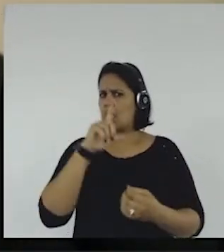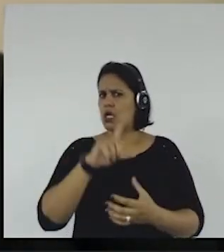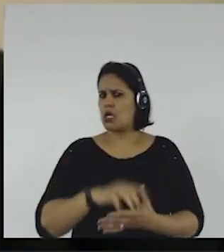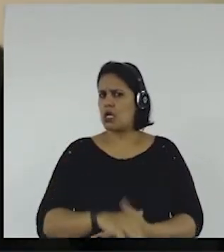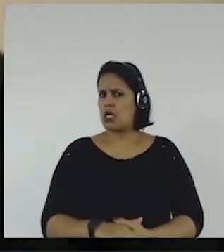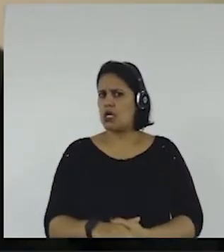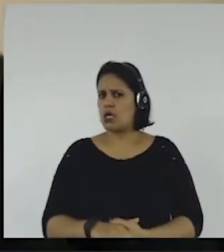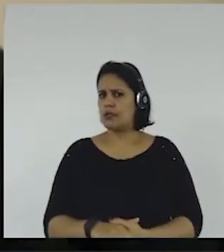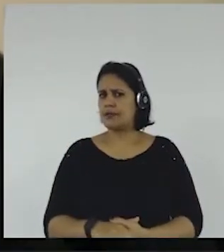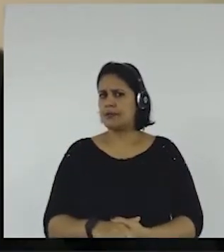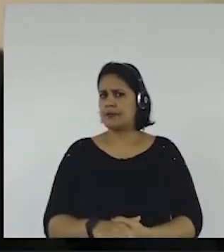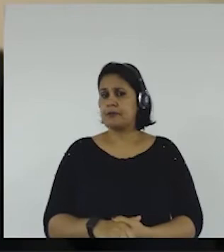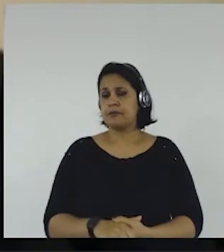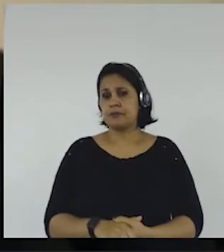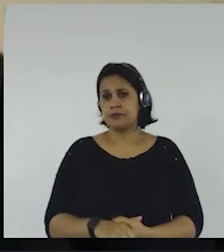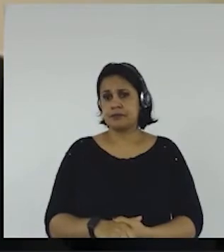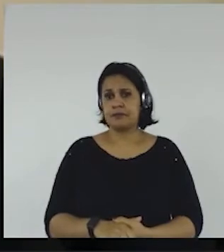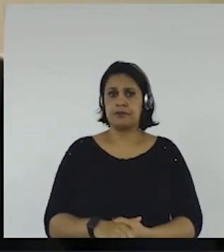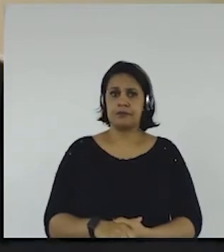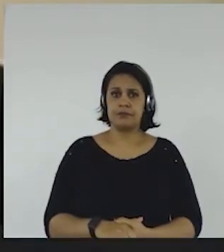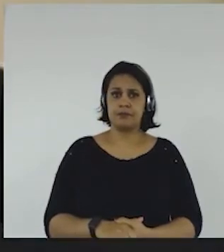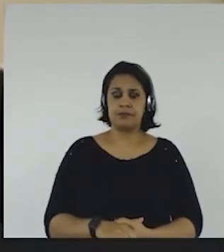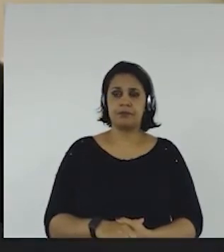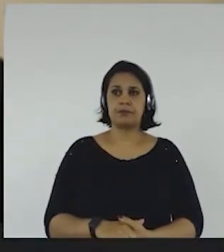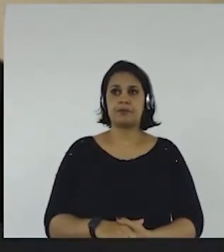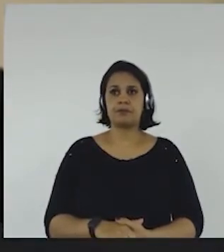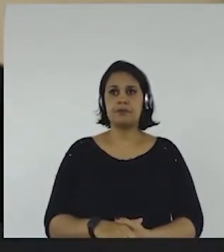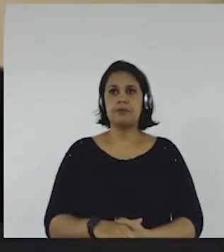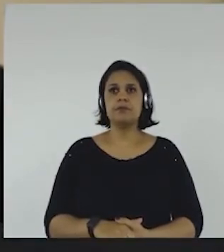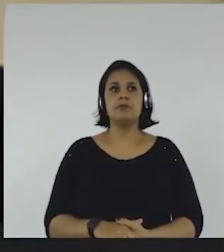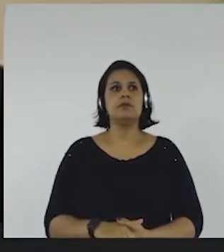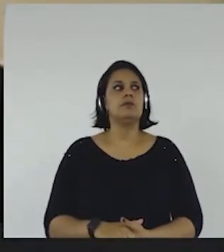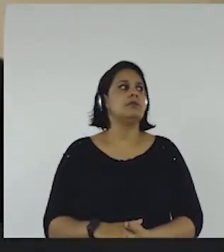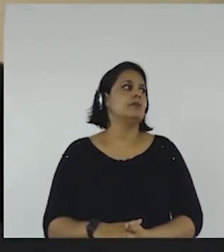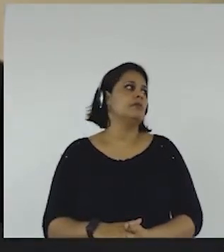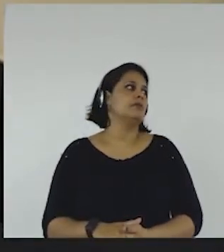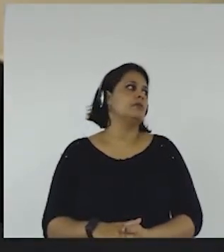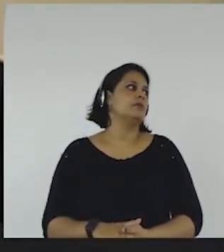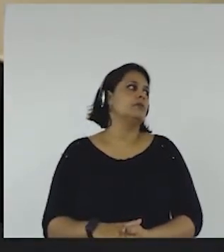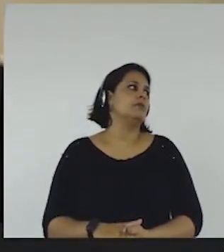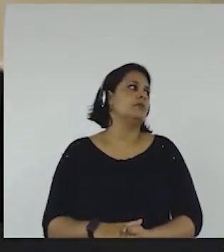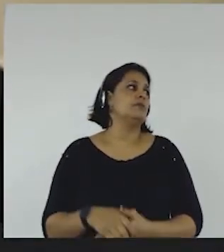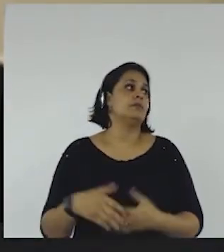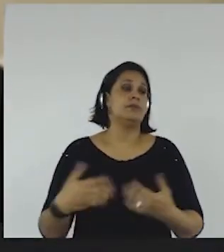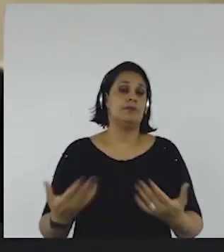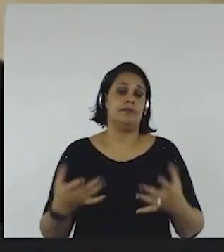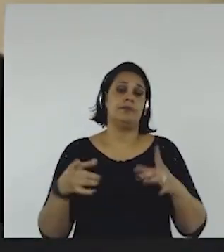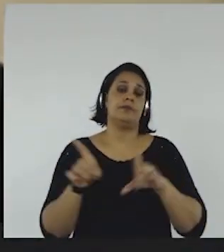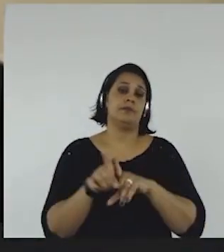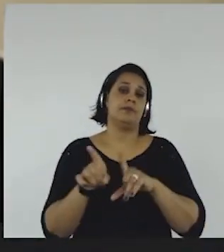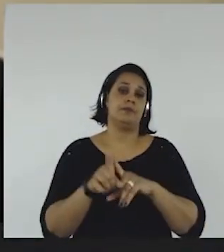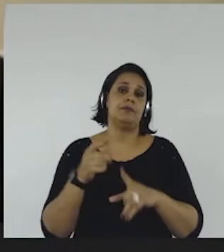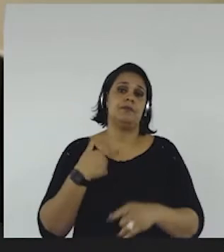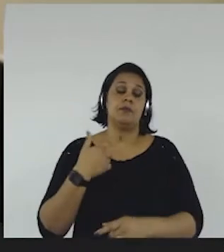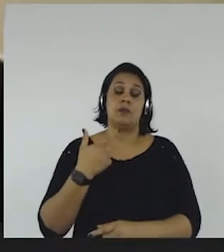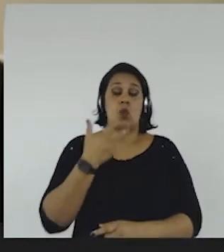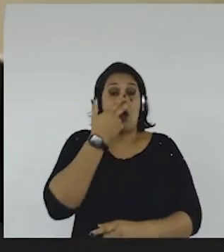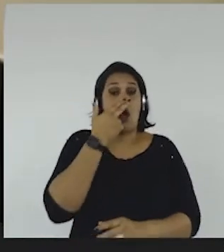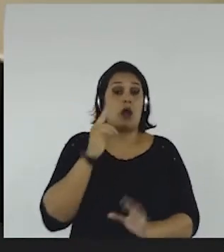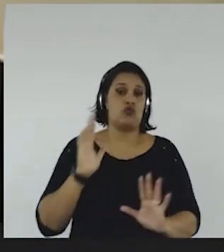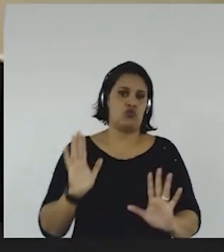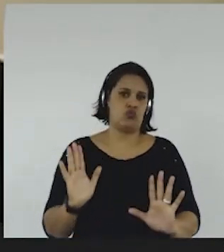pares como aluno e como professor. Eu, também por intuição, acho que isso